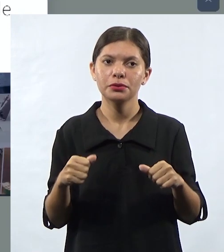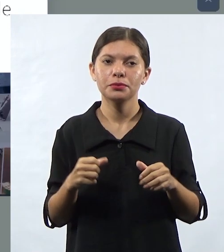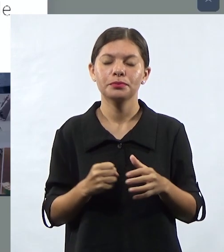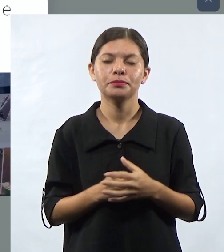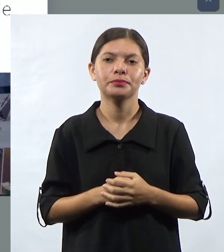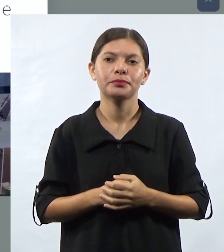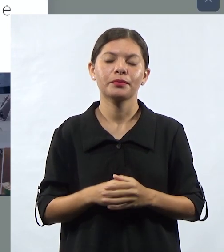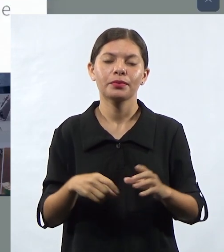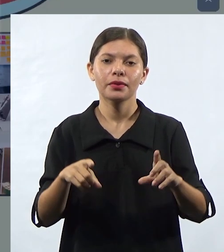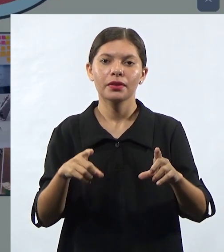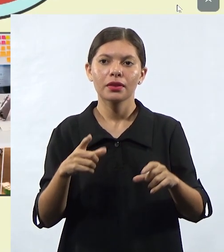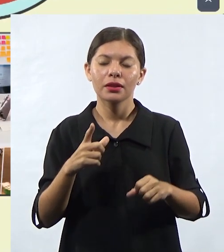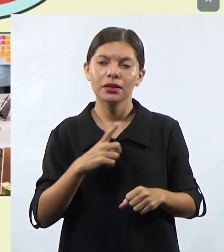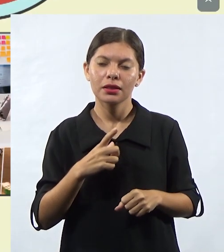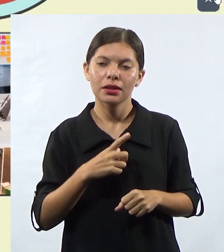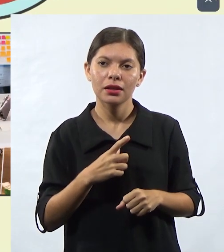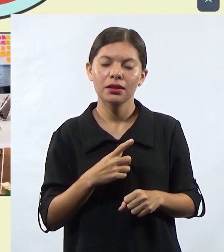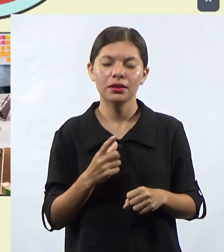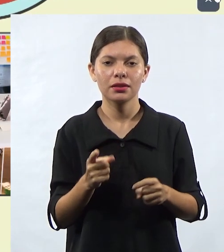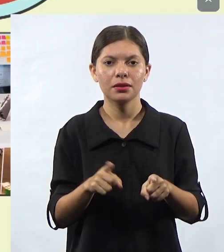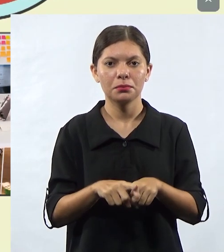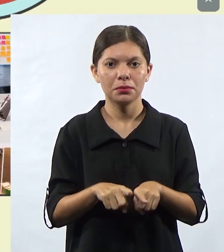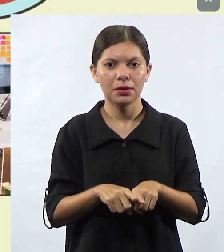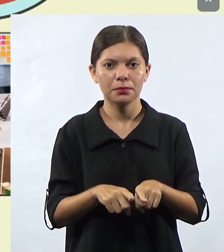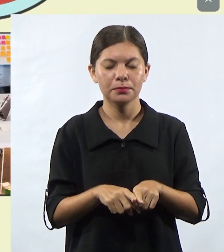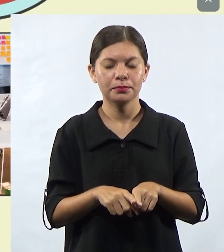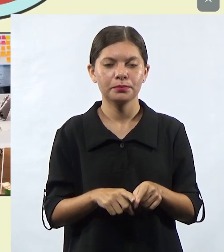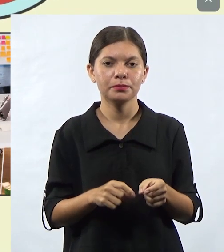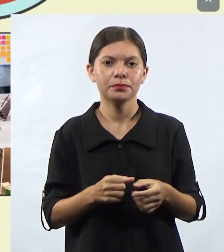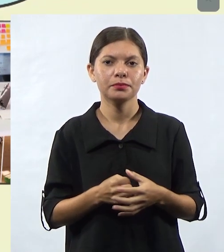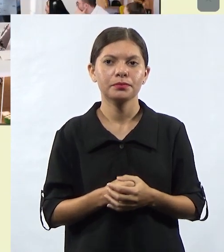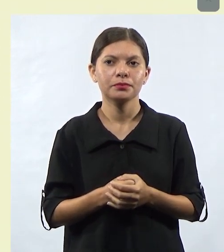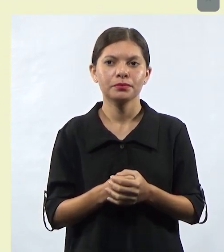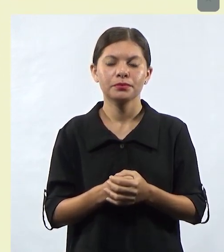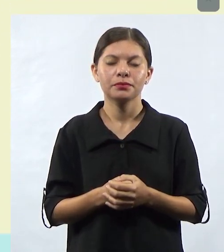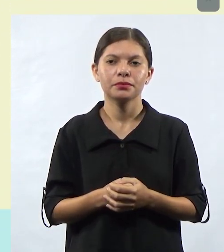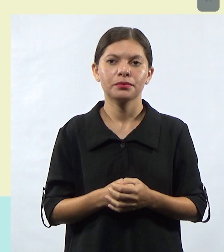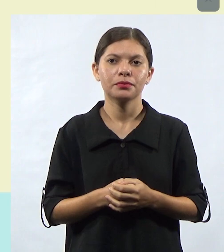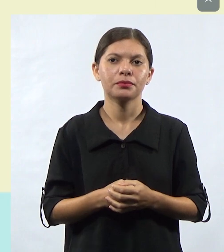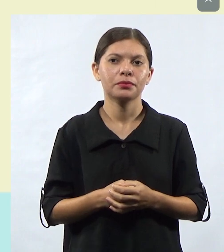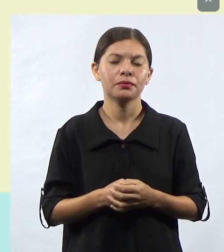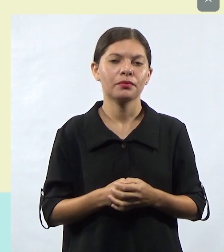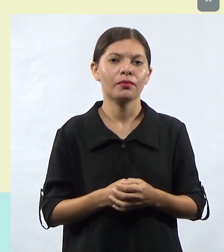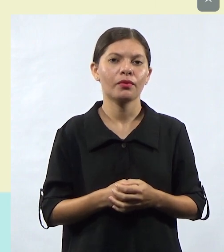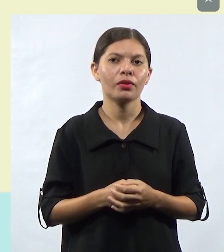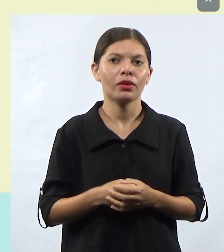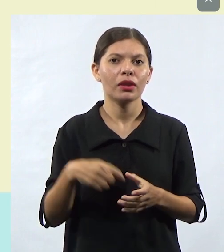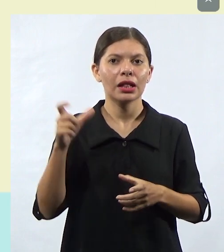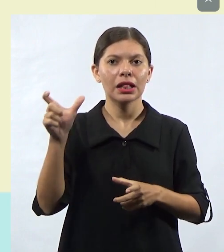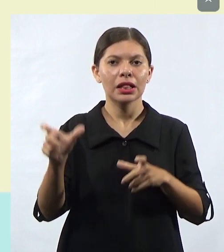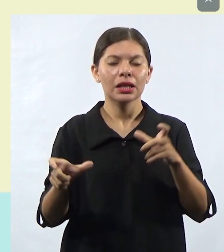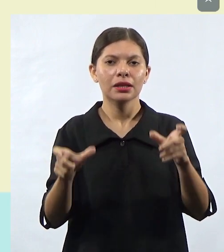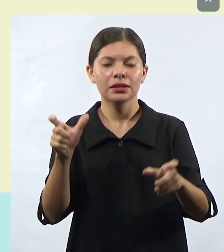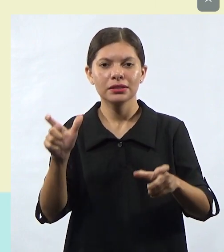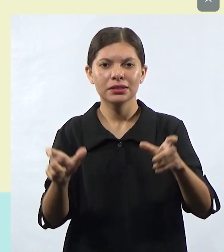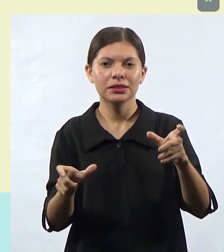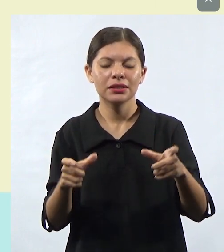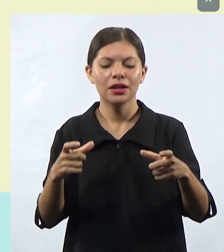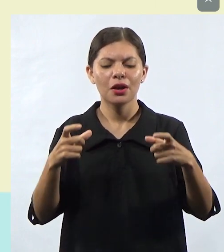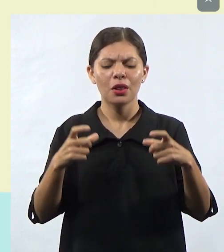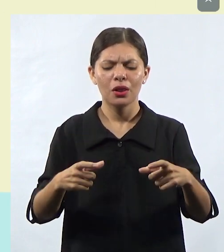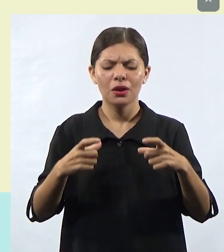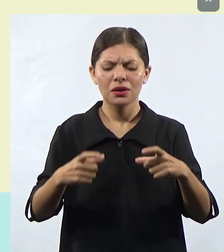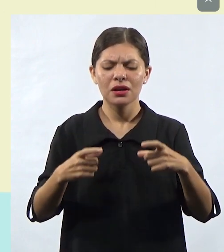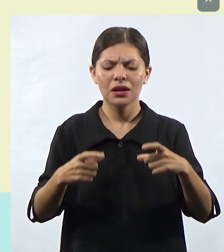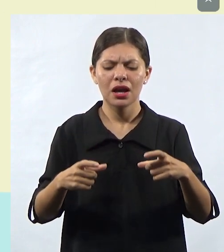E aí a gente tem ainda, professor Saulo, aqui a questão dos participantes, que é, né, quem são, onde a